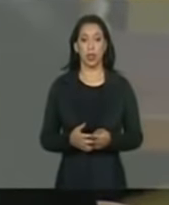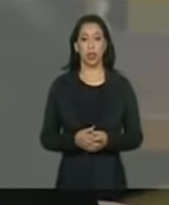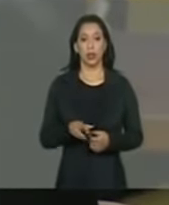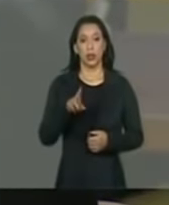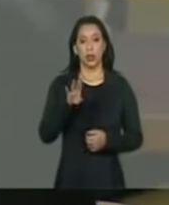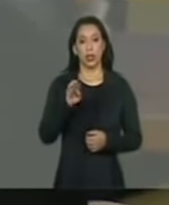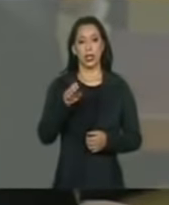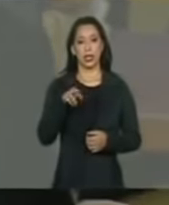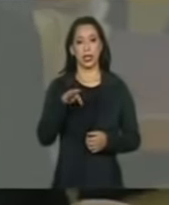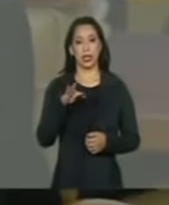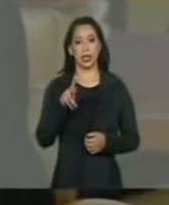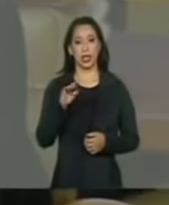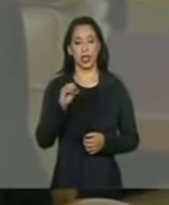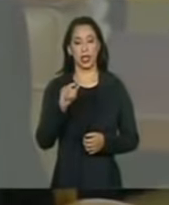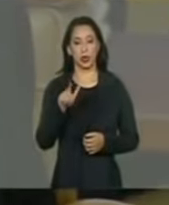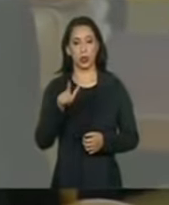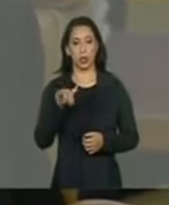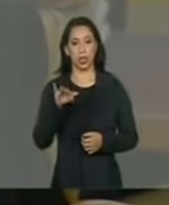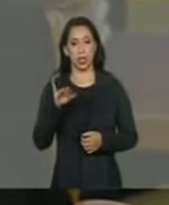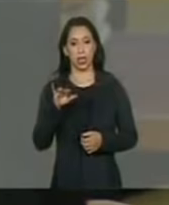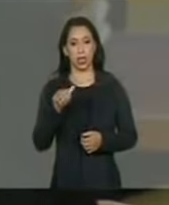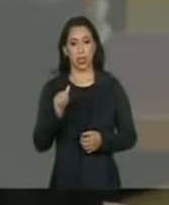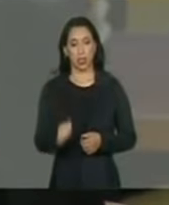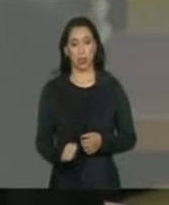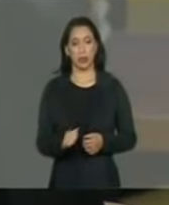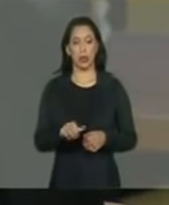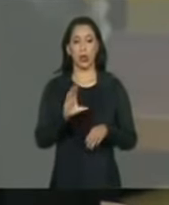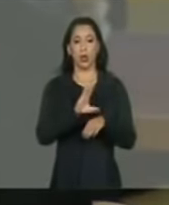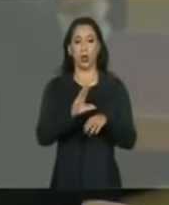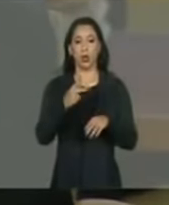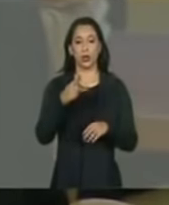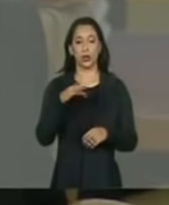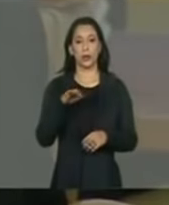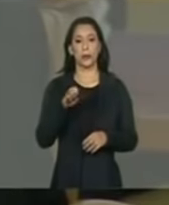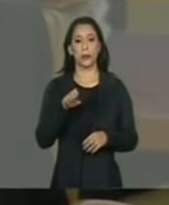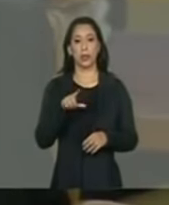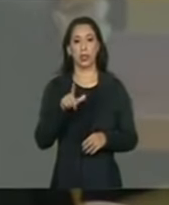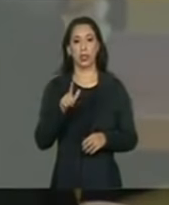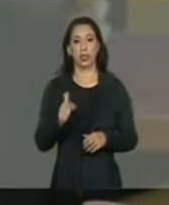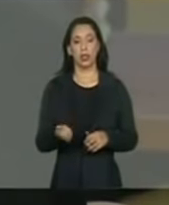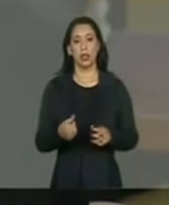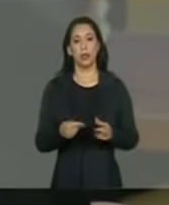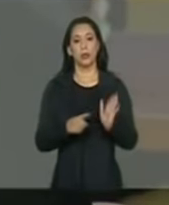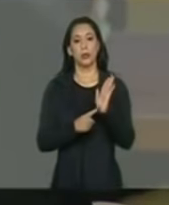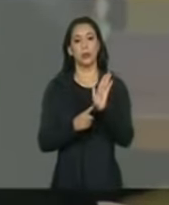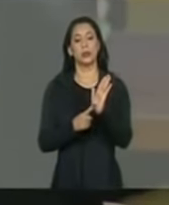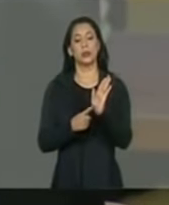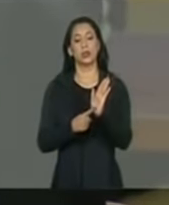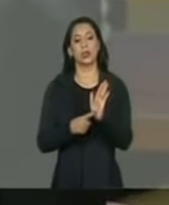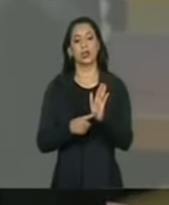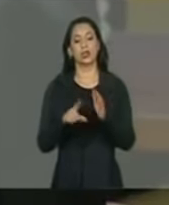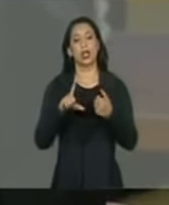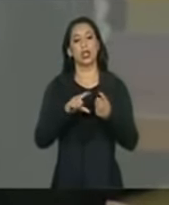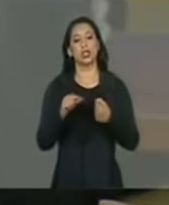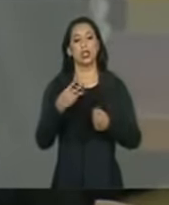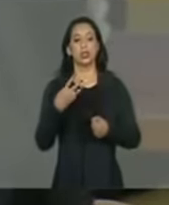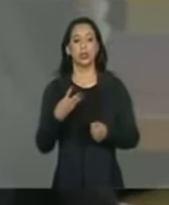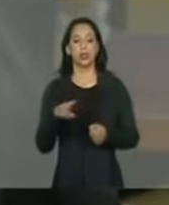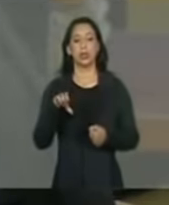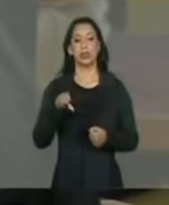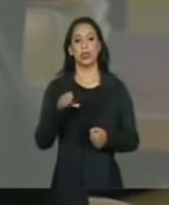brasileiro de lima os seus comentários ao código de processo penal observa quanto a esta a esse artigo 393